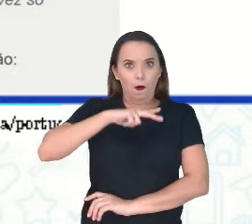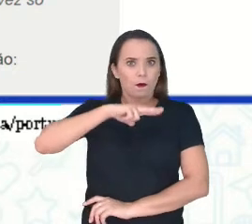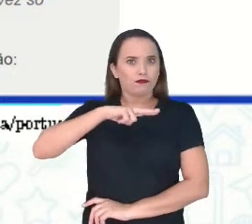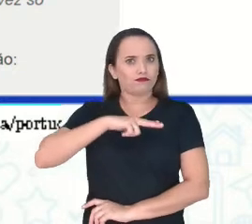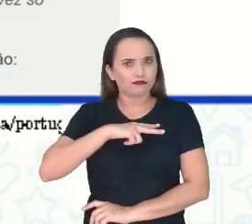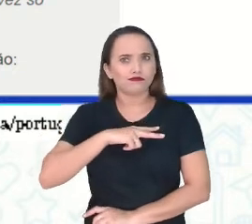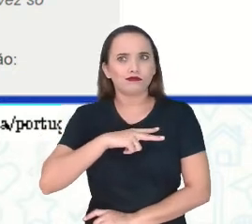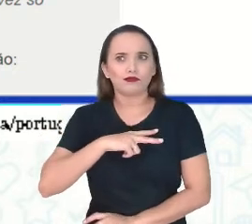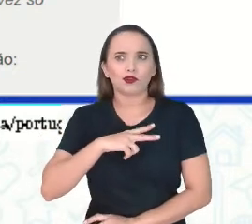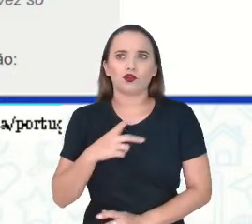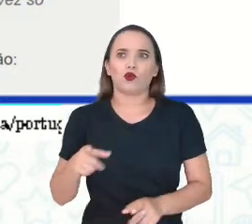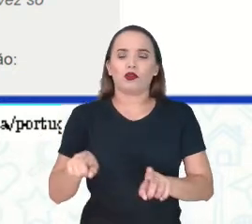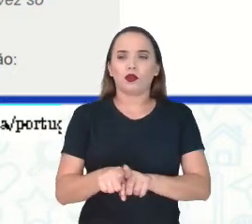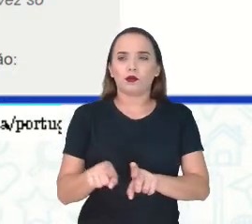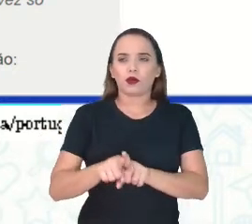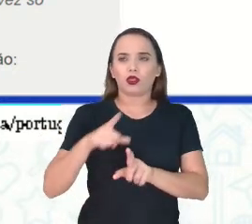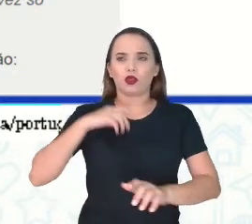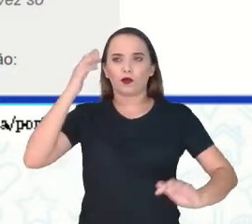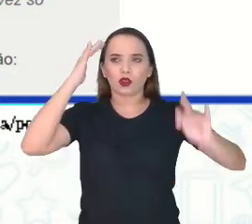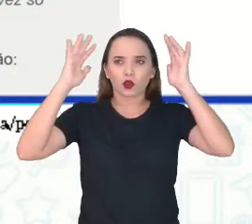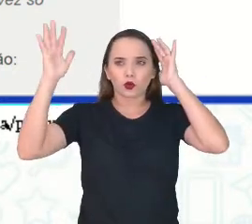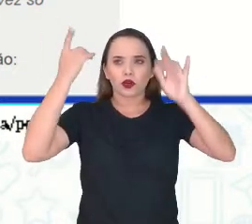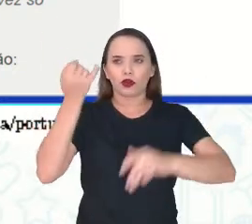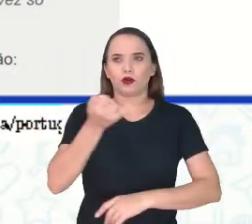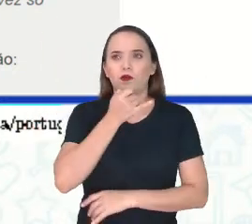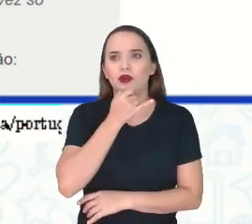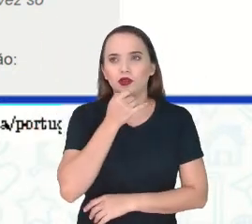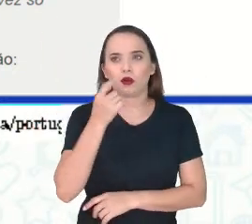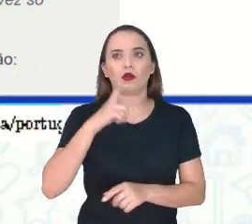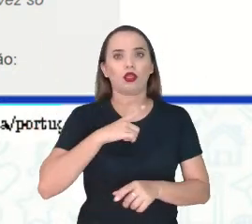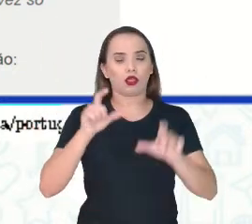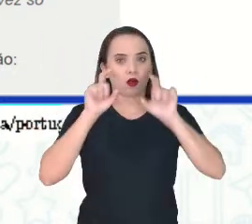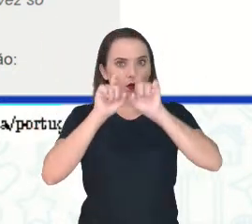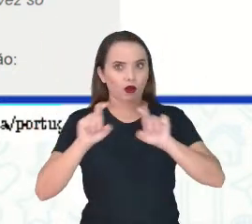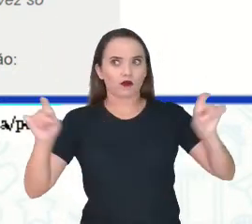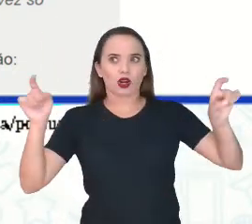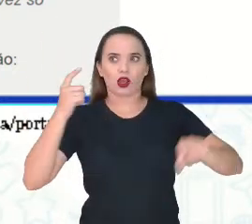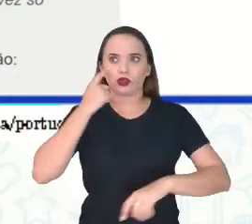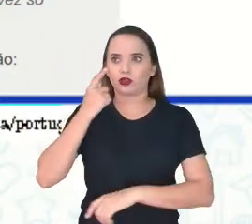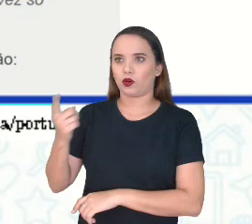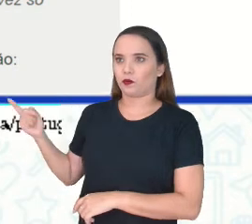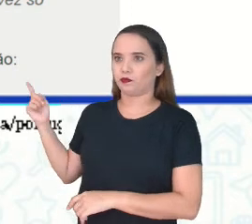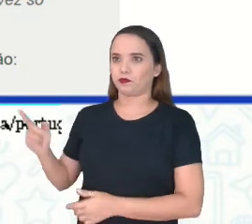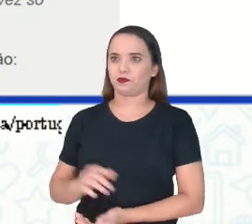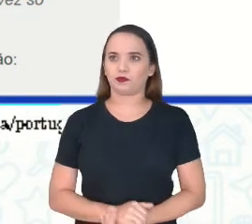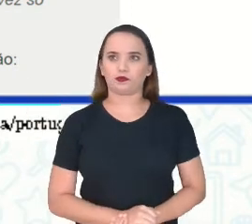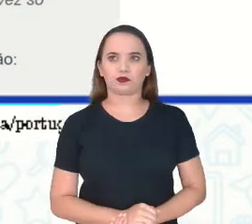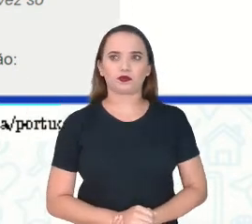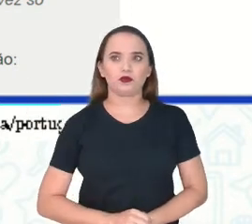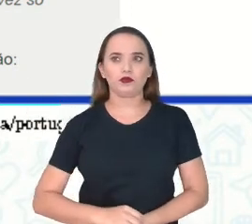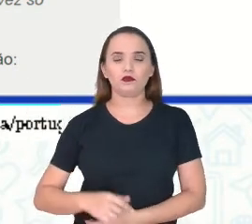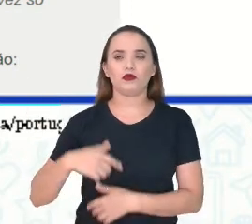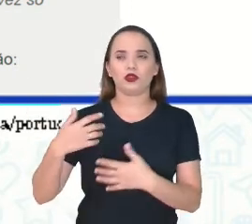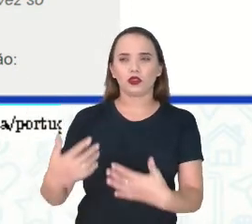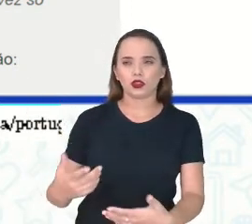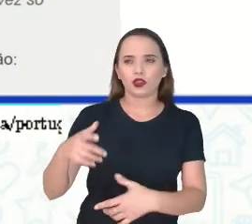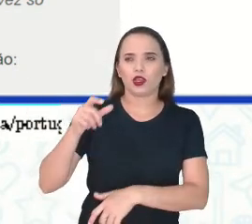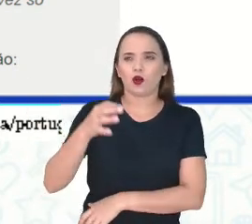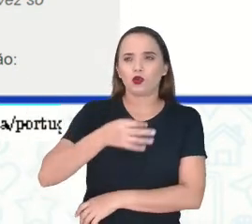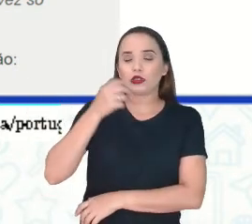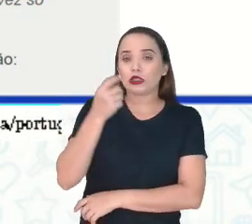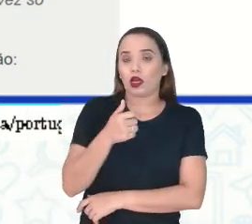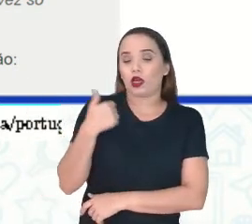exemplo, o senhor Lambertosa é, então, de opinião que o casamento convém às enfermidades nervosas. Então,